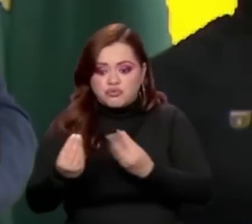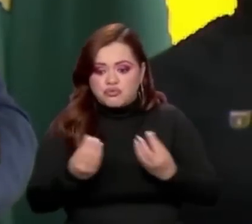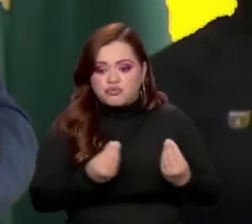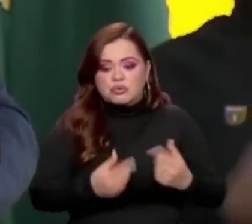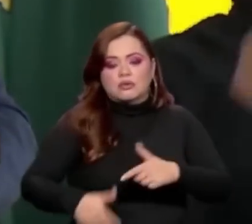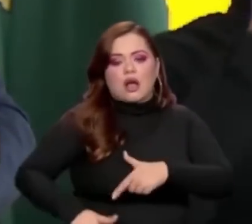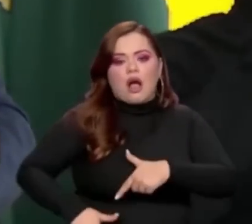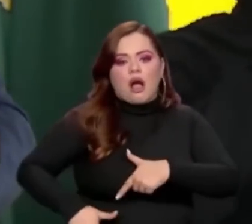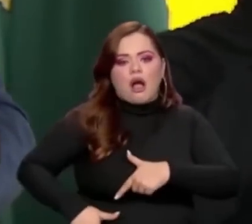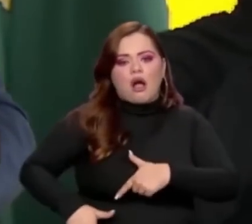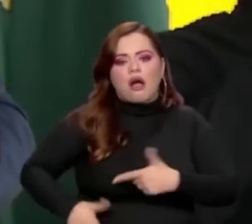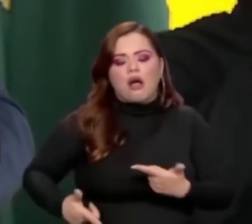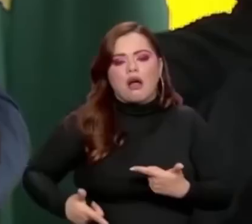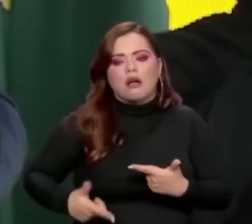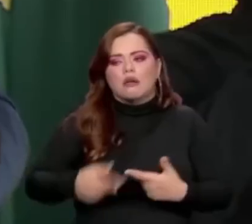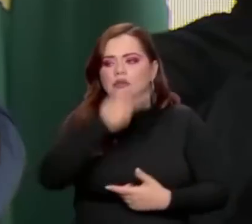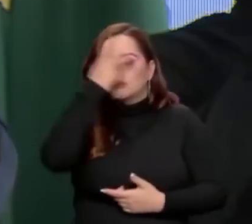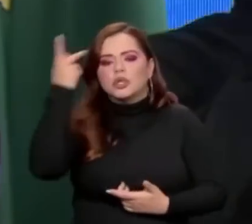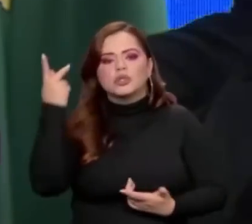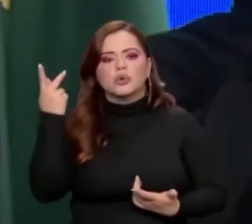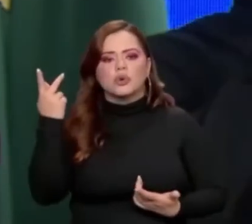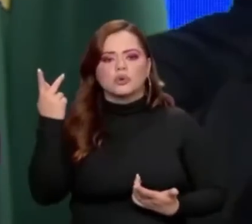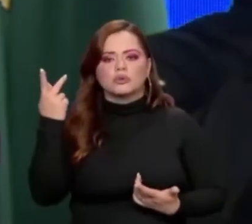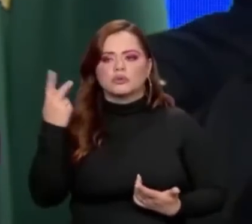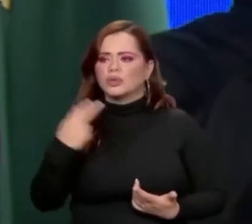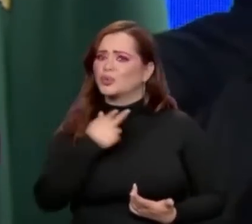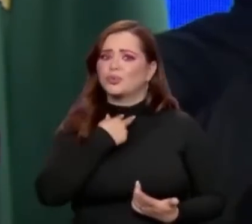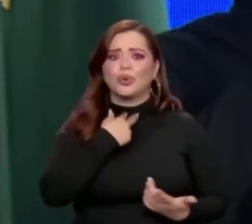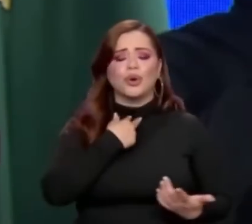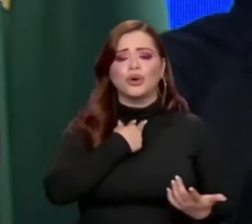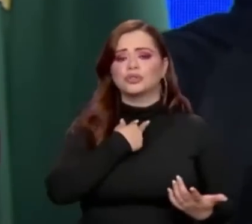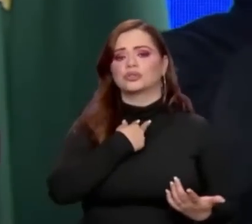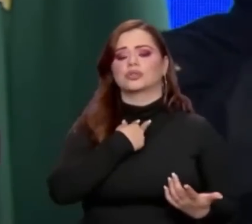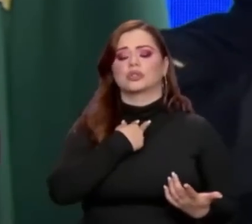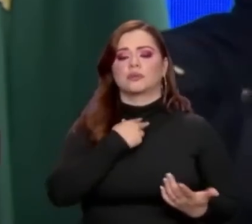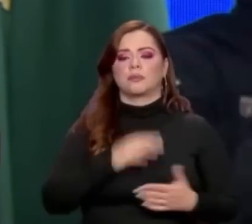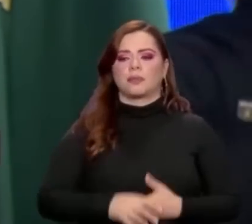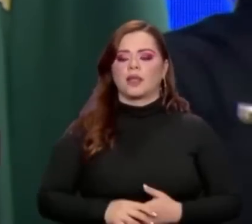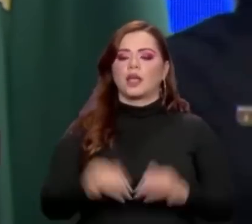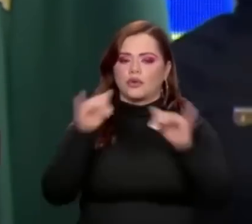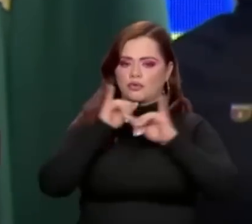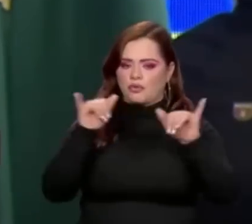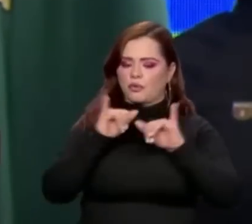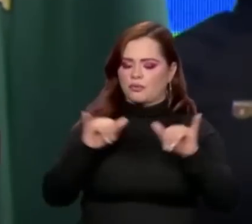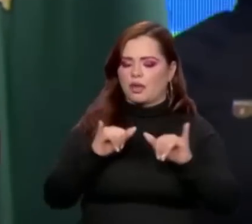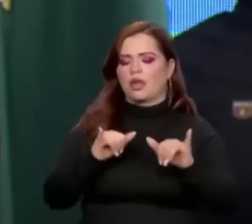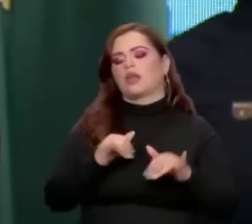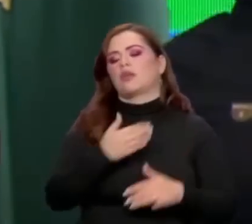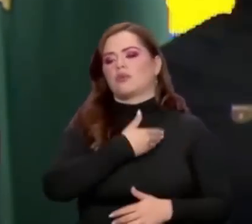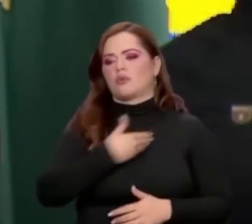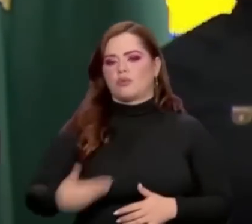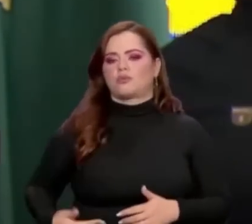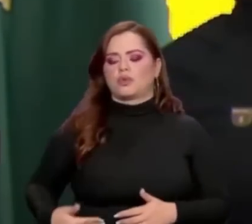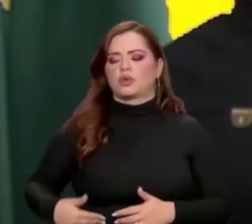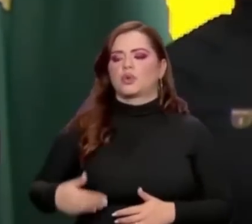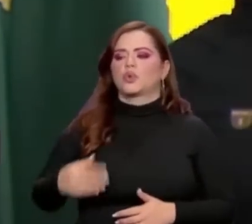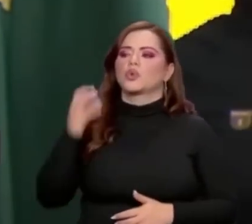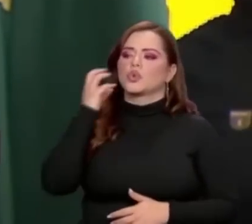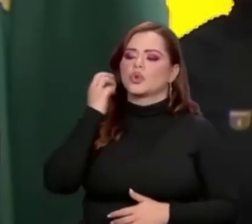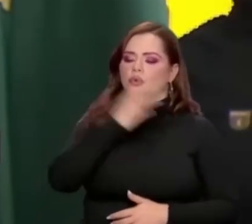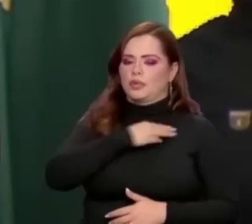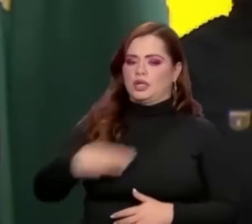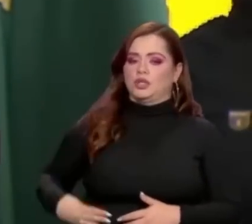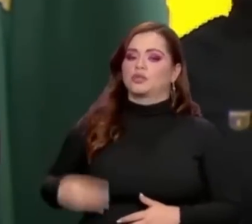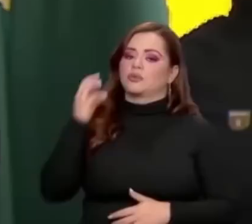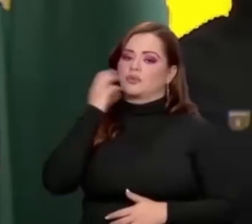pessoas a gente não pode permitir eu disse alguma que eu era contra eu sou contra eu